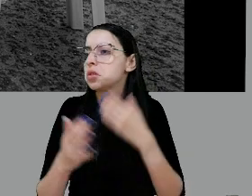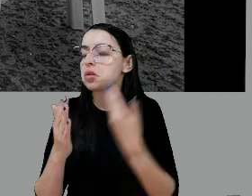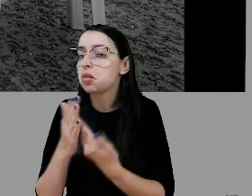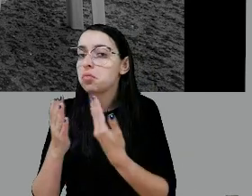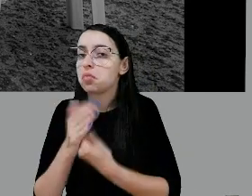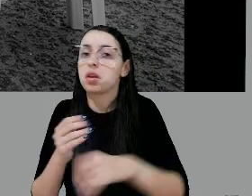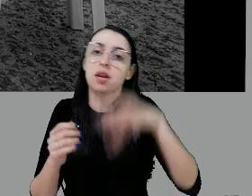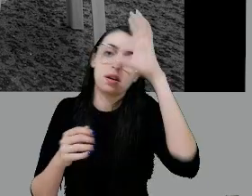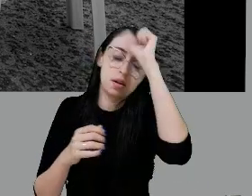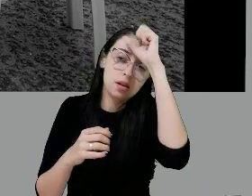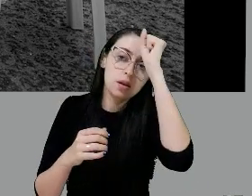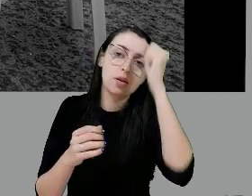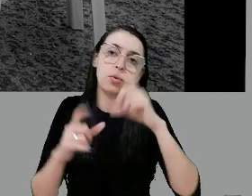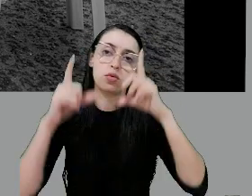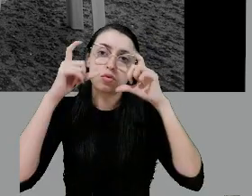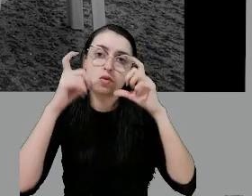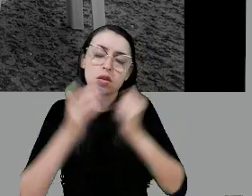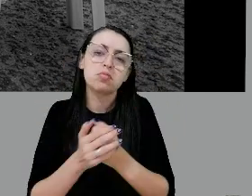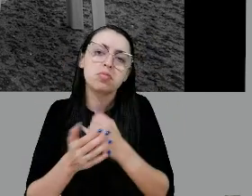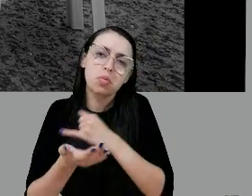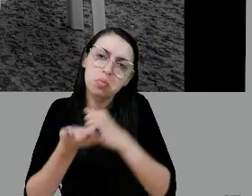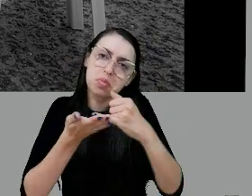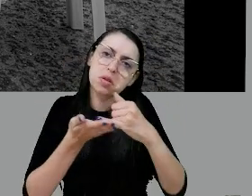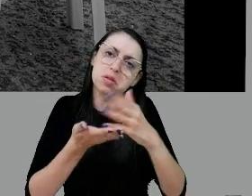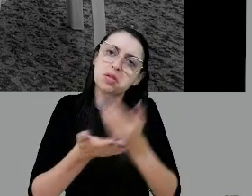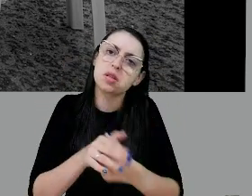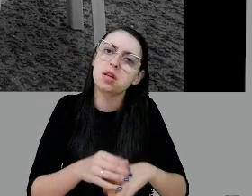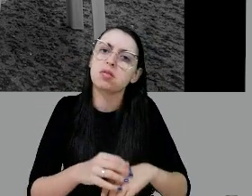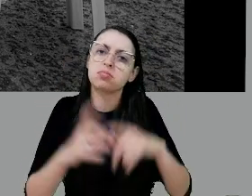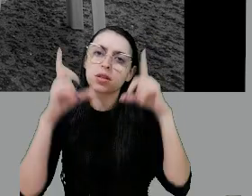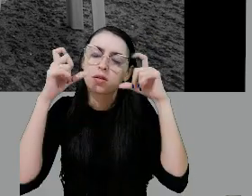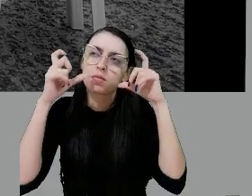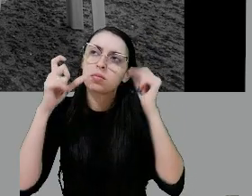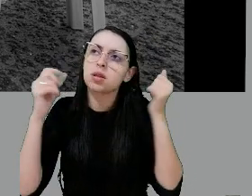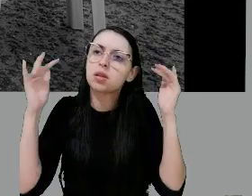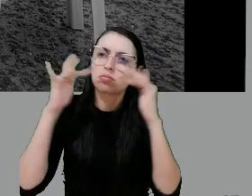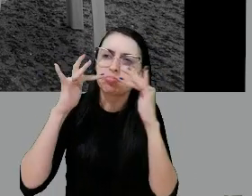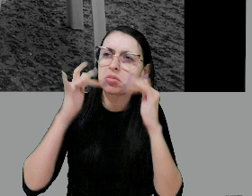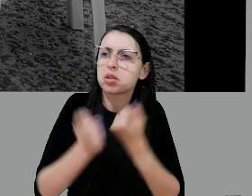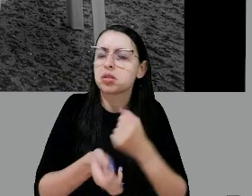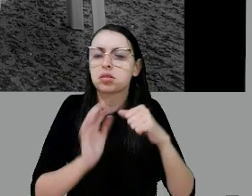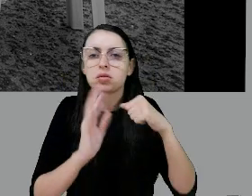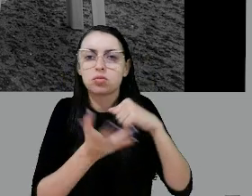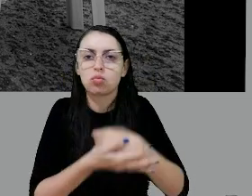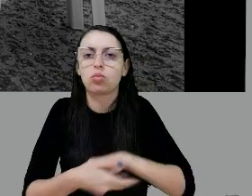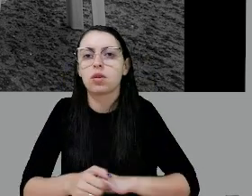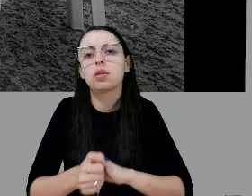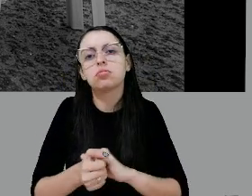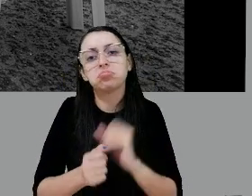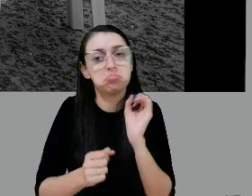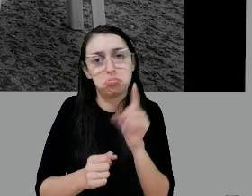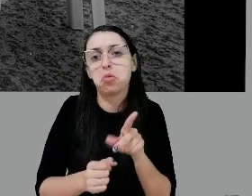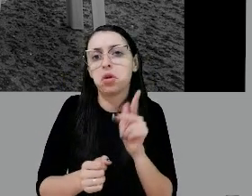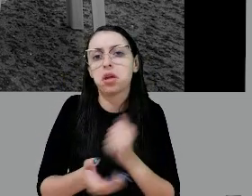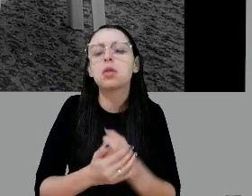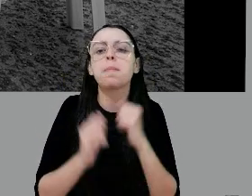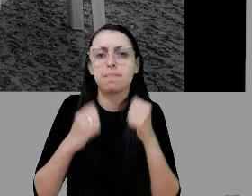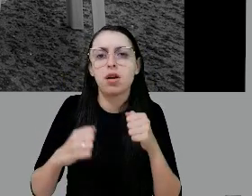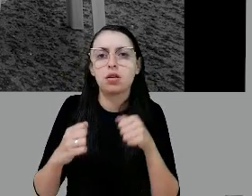fotografia, porque estava começando a fazer fotos relacionadas à pandemia e tudo. Ok, posso